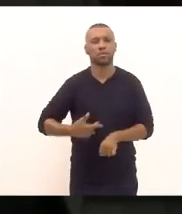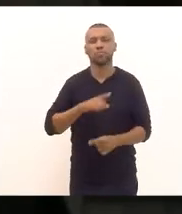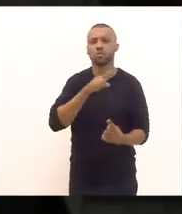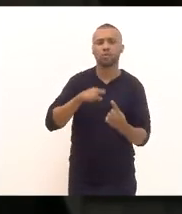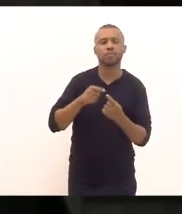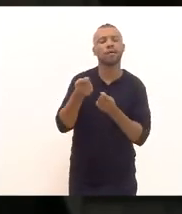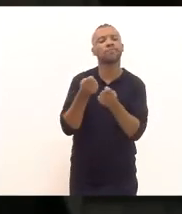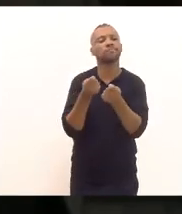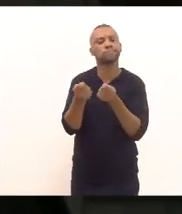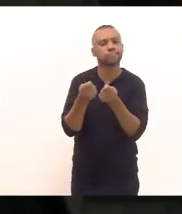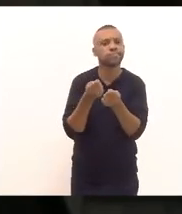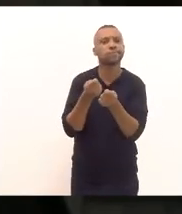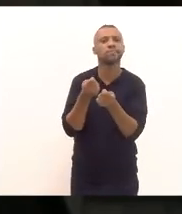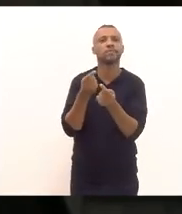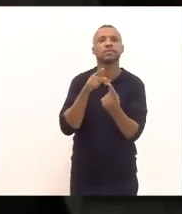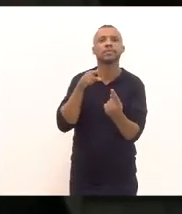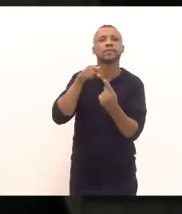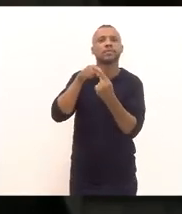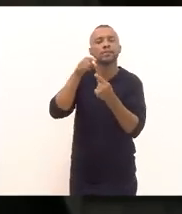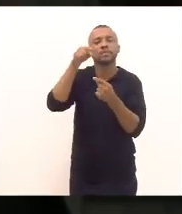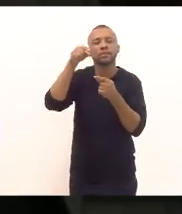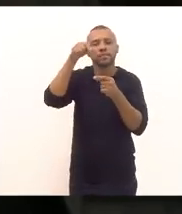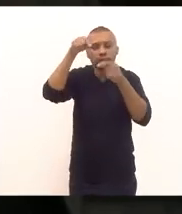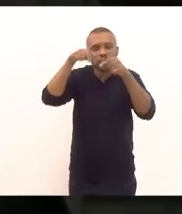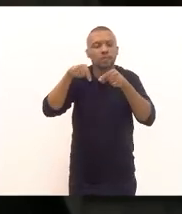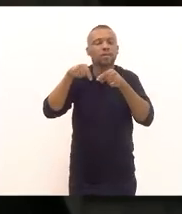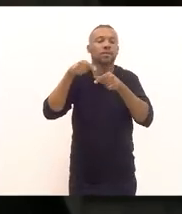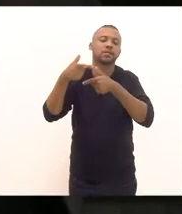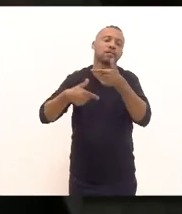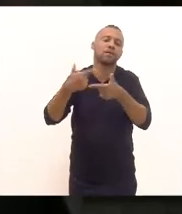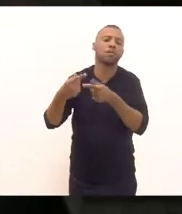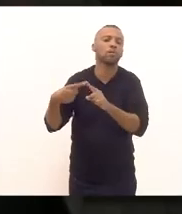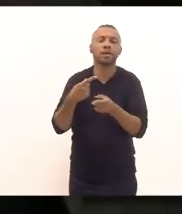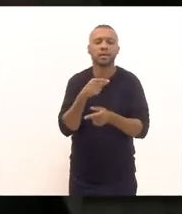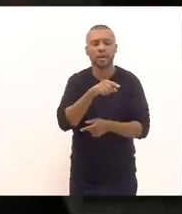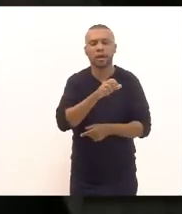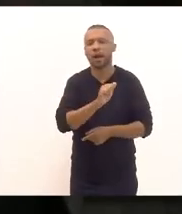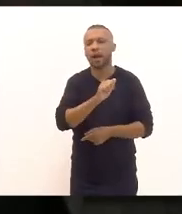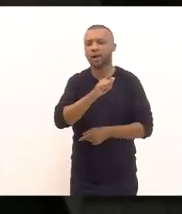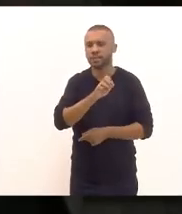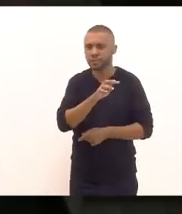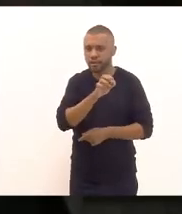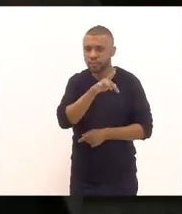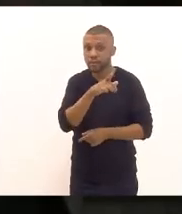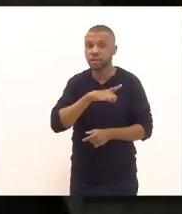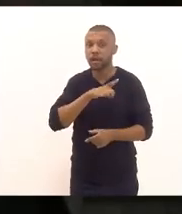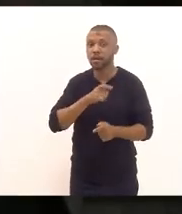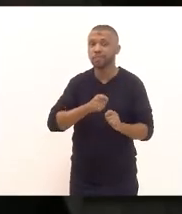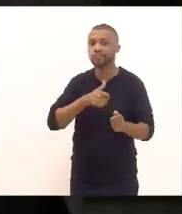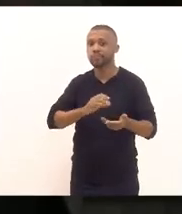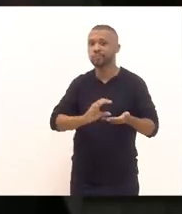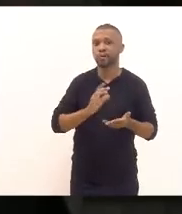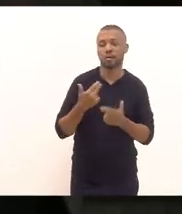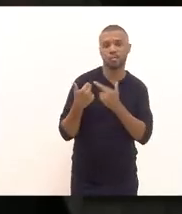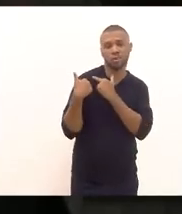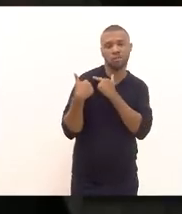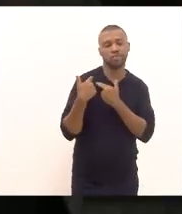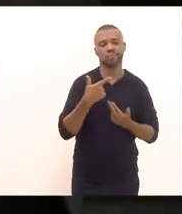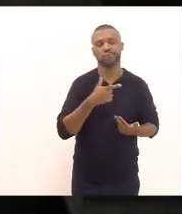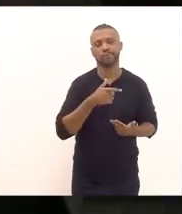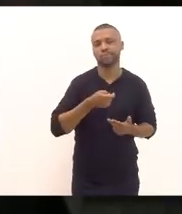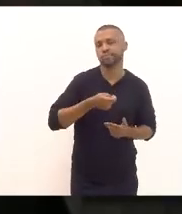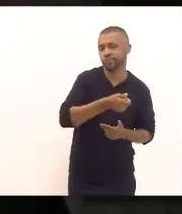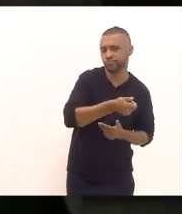para fazer a regulação desses serviços por quê que agetrans que eu compro os seus O Senado já que não tem concurso vamos compõe